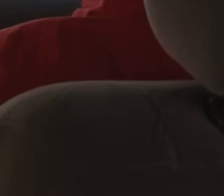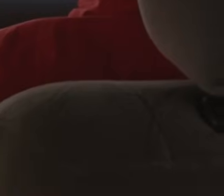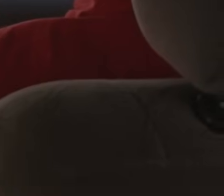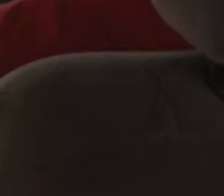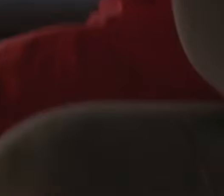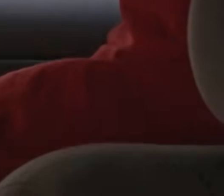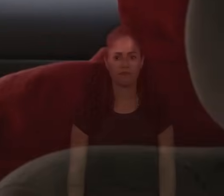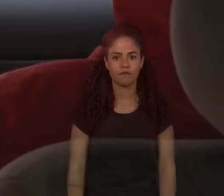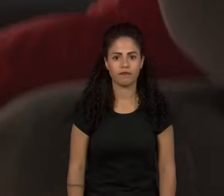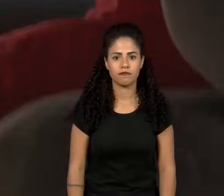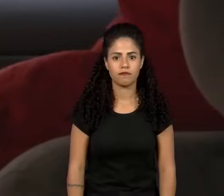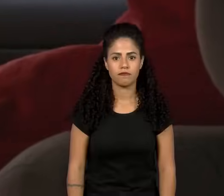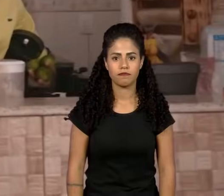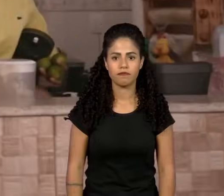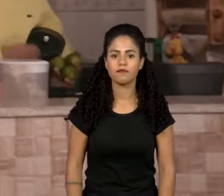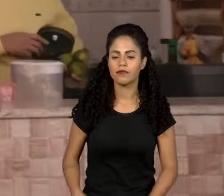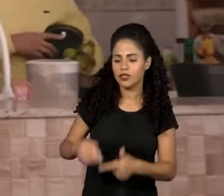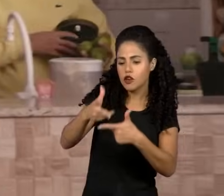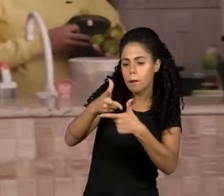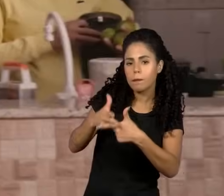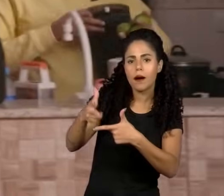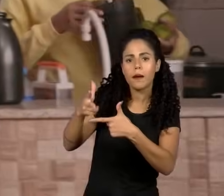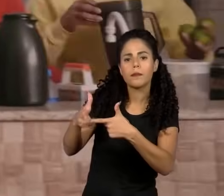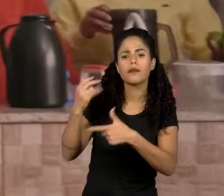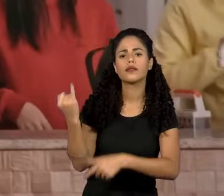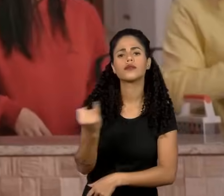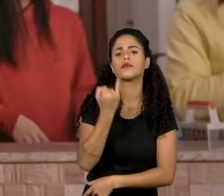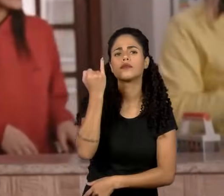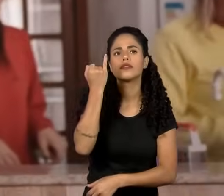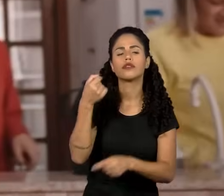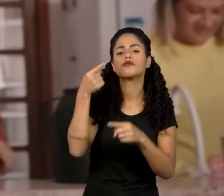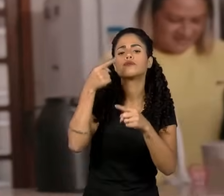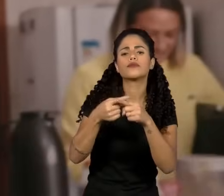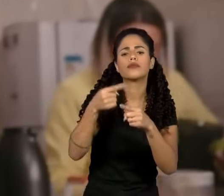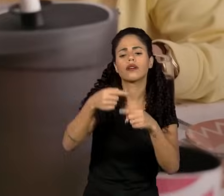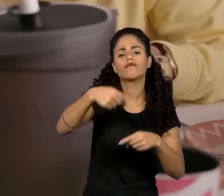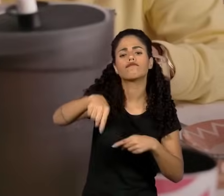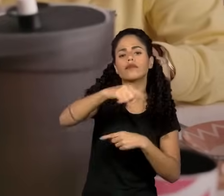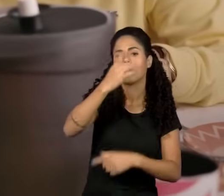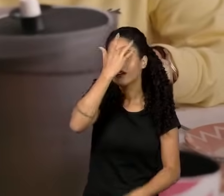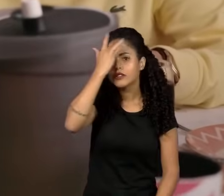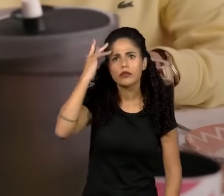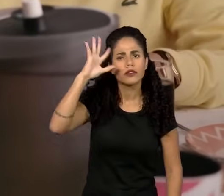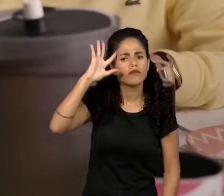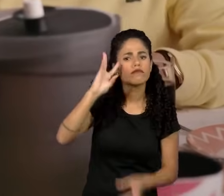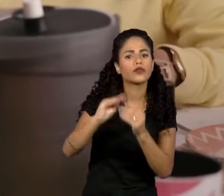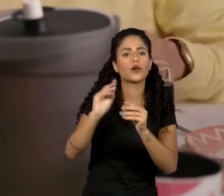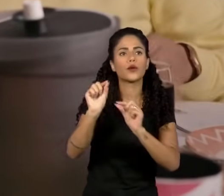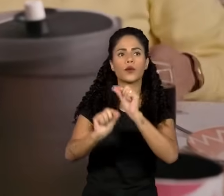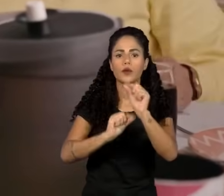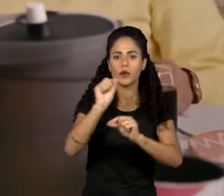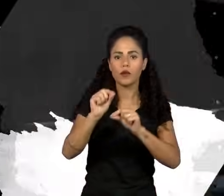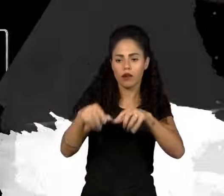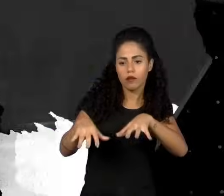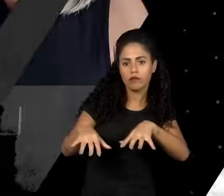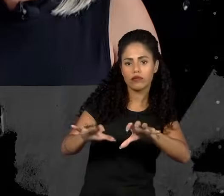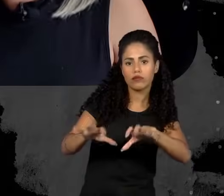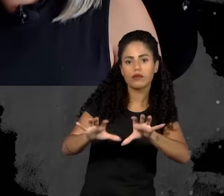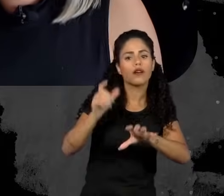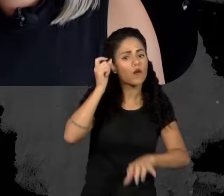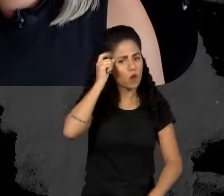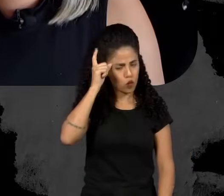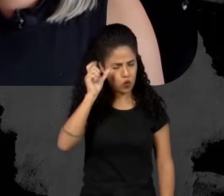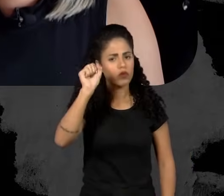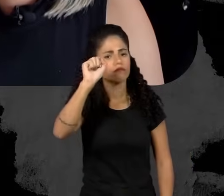E essa série também é muito importante para que as pessoas entendam que o funk é cultura,